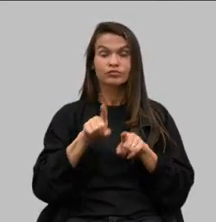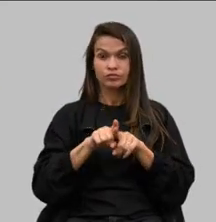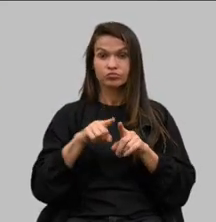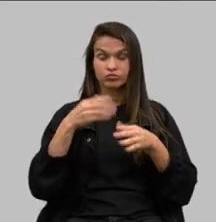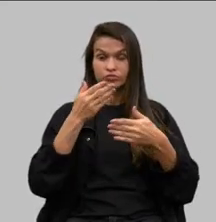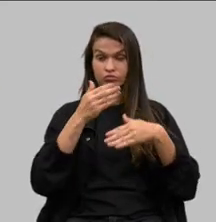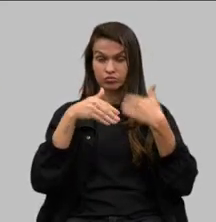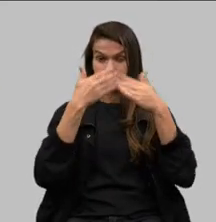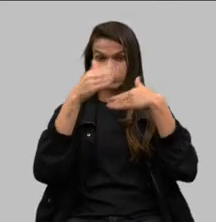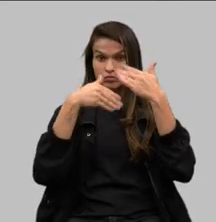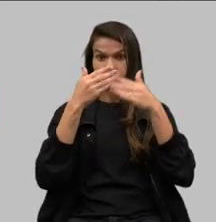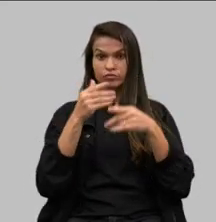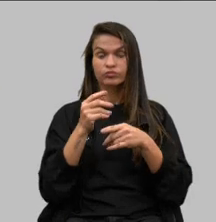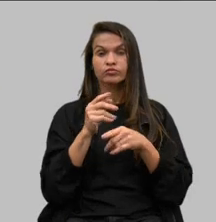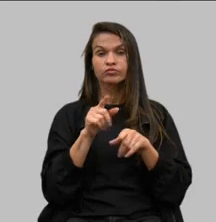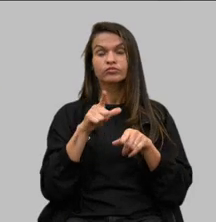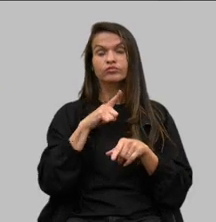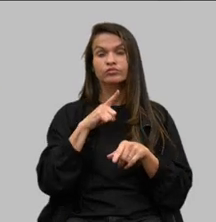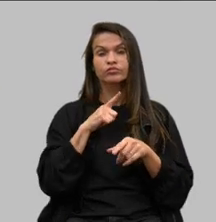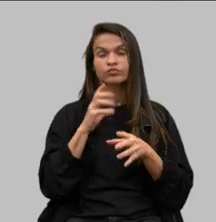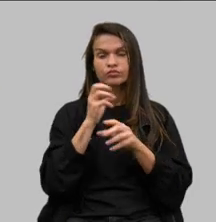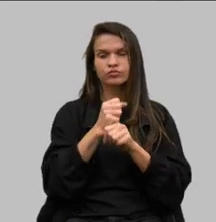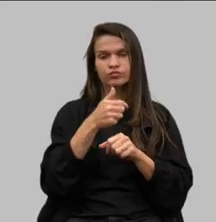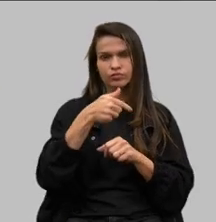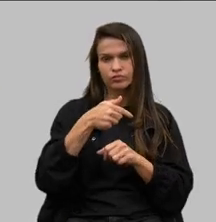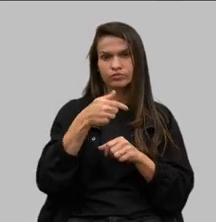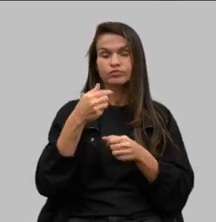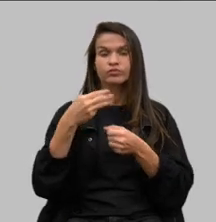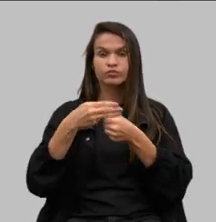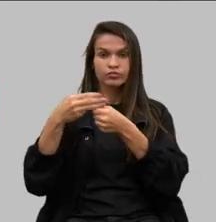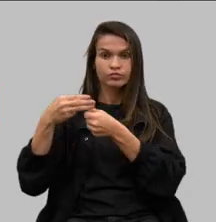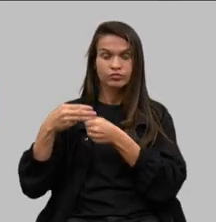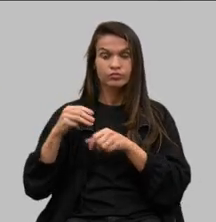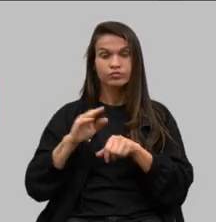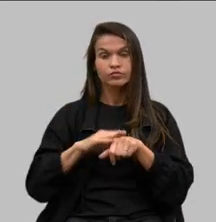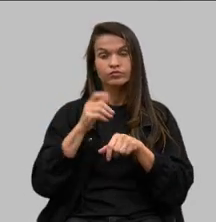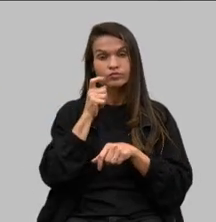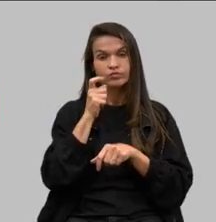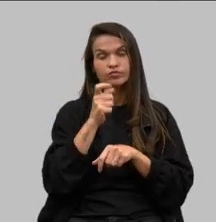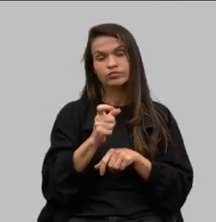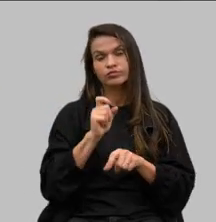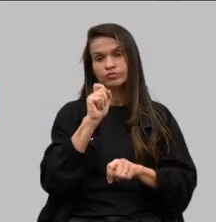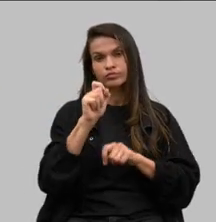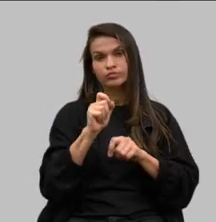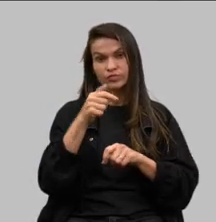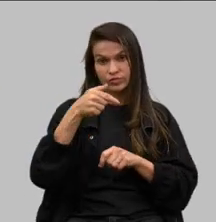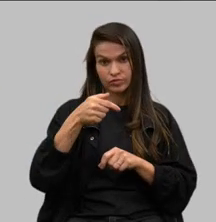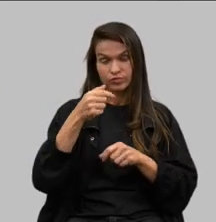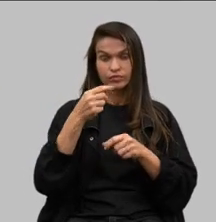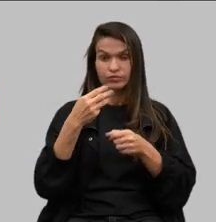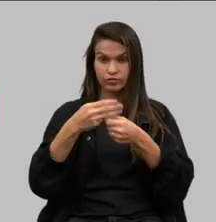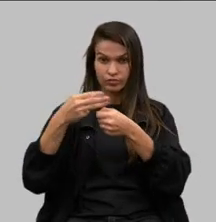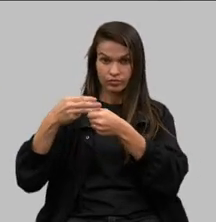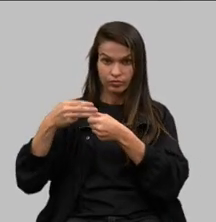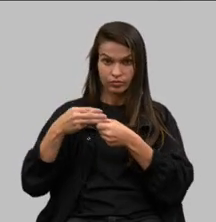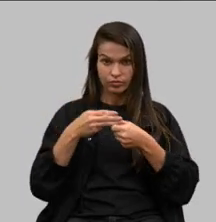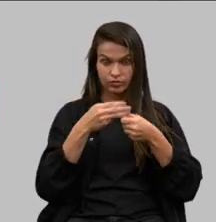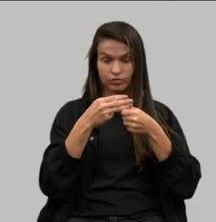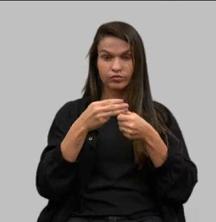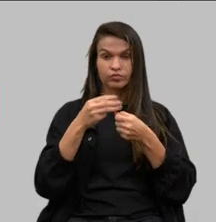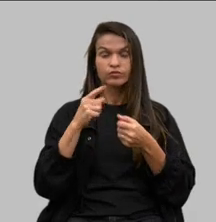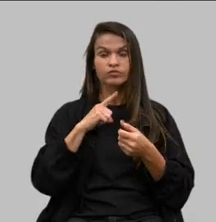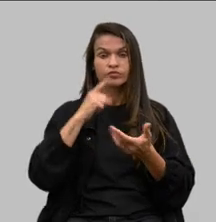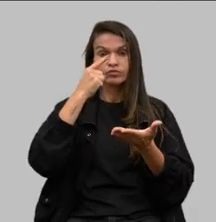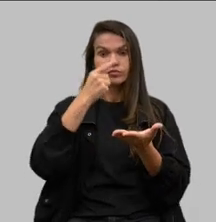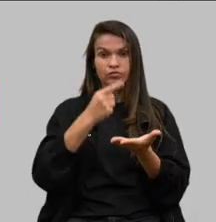técnica com sete desses municípios e o mais interessante é que eh esses sete municípios que né estabeleceram